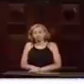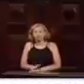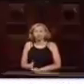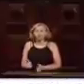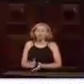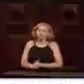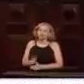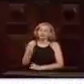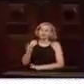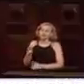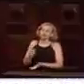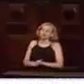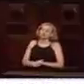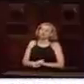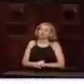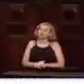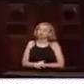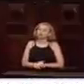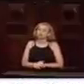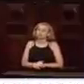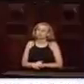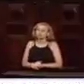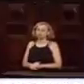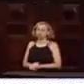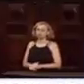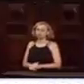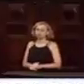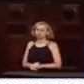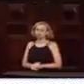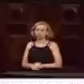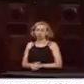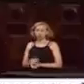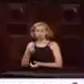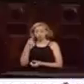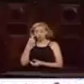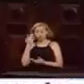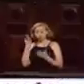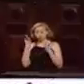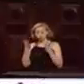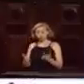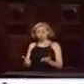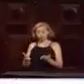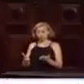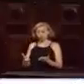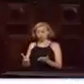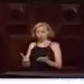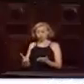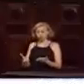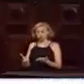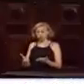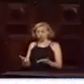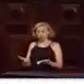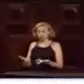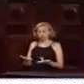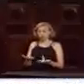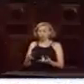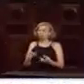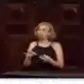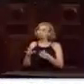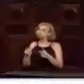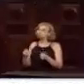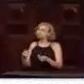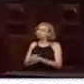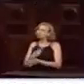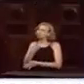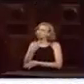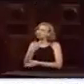E, obviamente, que ao nos depararmos hoje com tudo o que